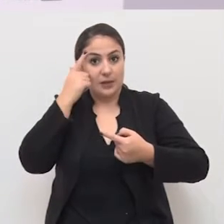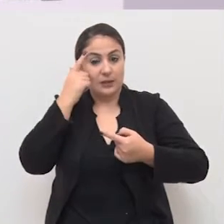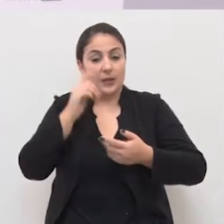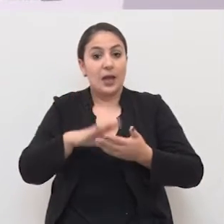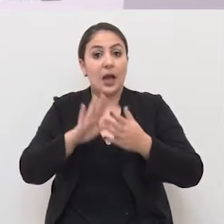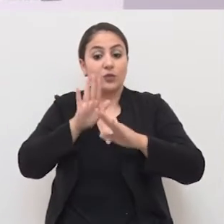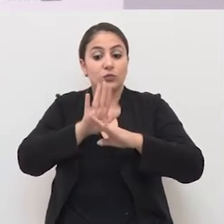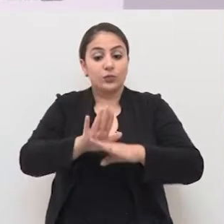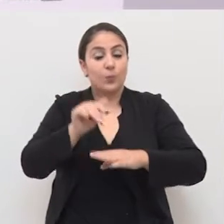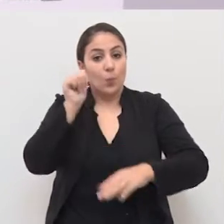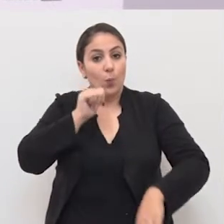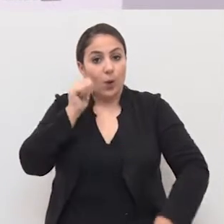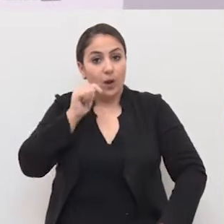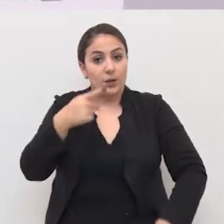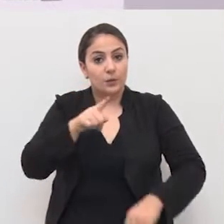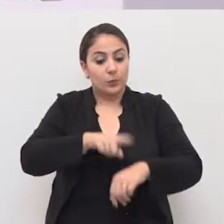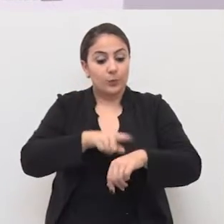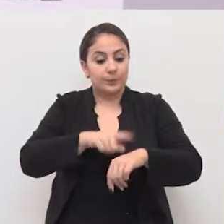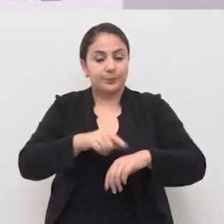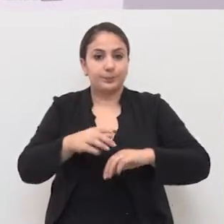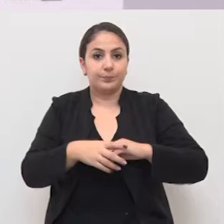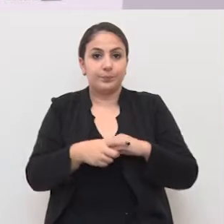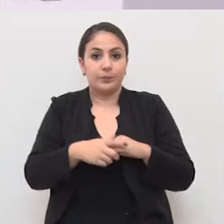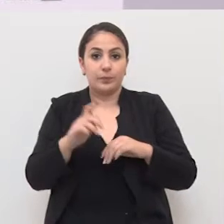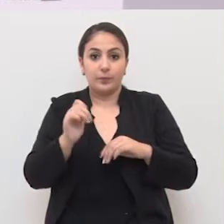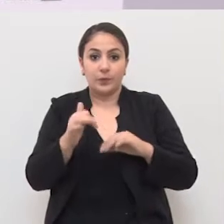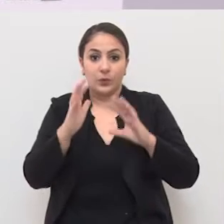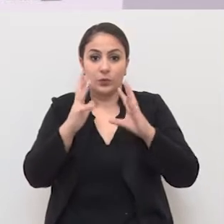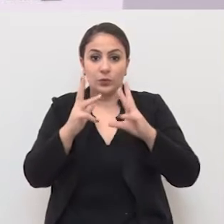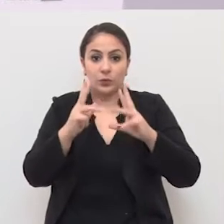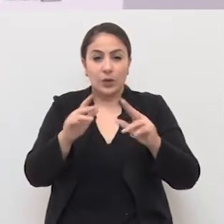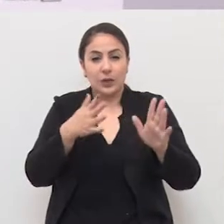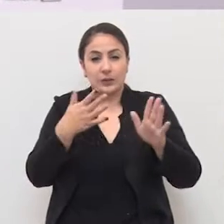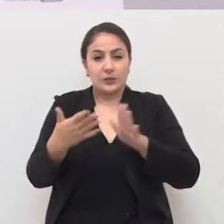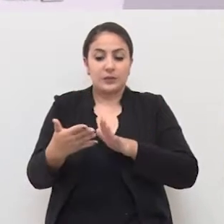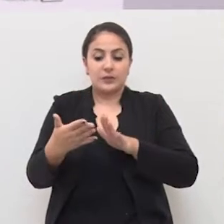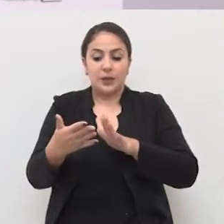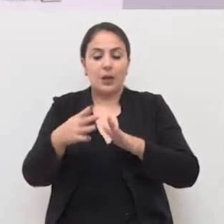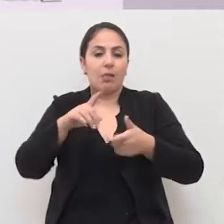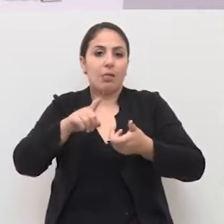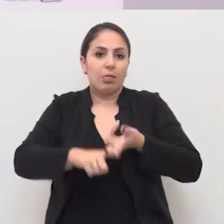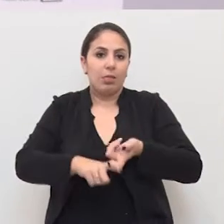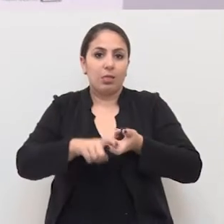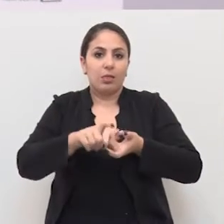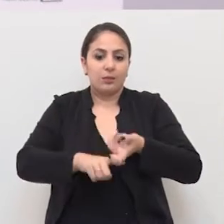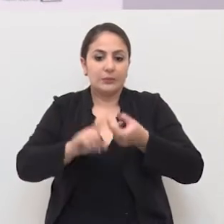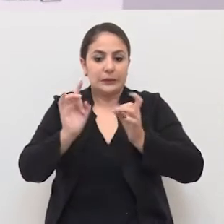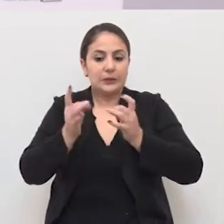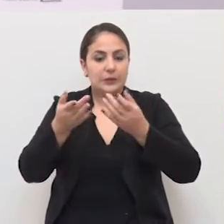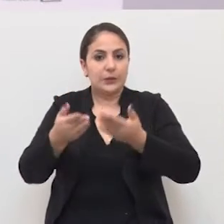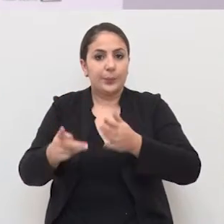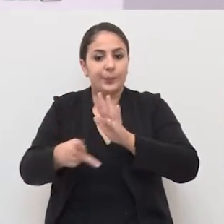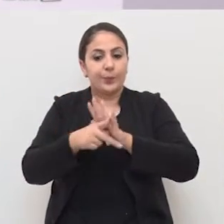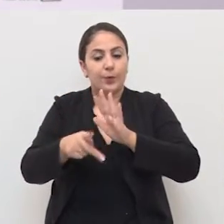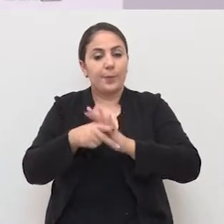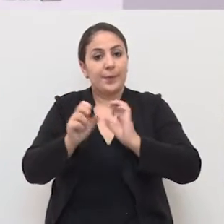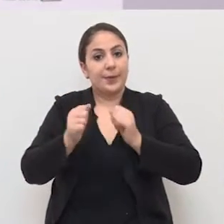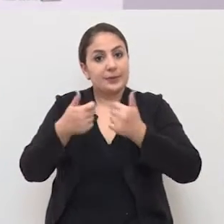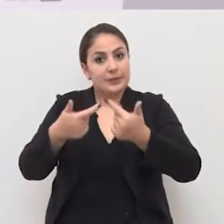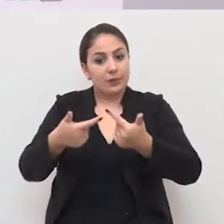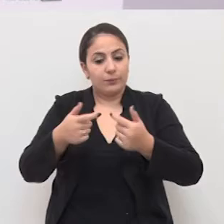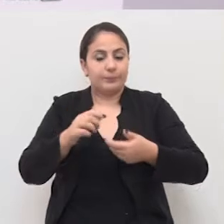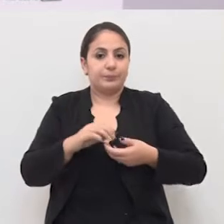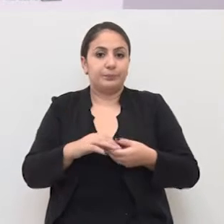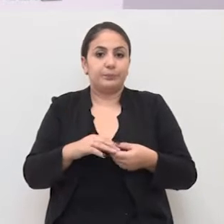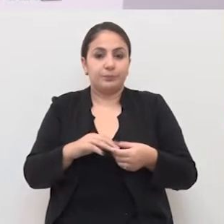para auxiliar essa mulher nesse momento. Na maioria das vezes, ela depende única e exclusivamente da sua própria